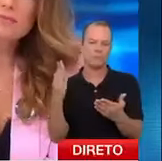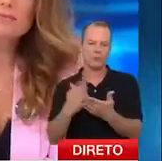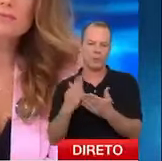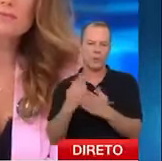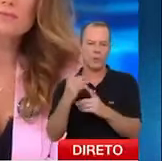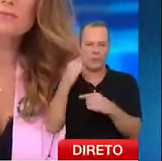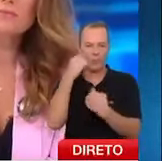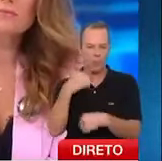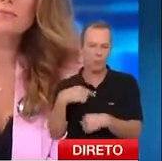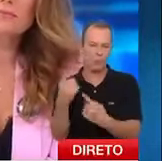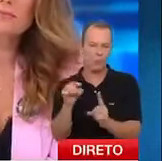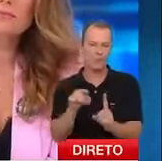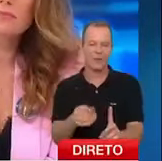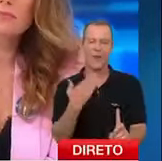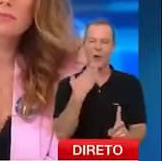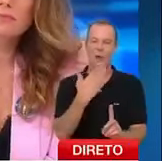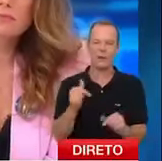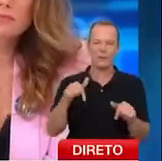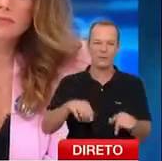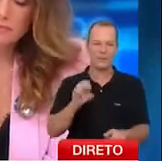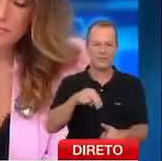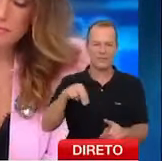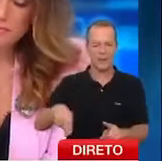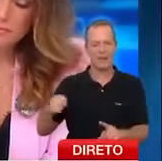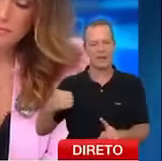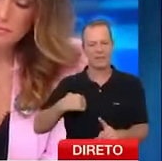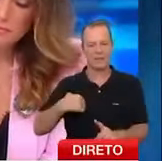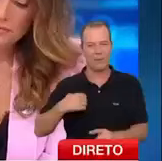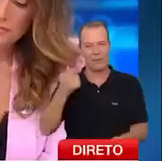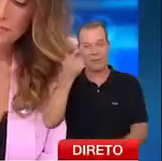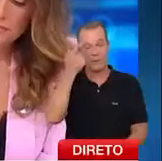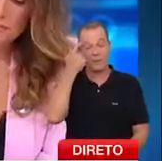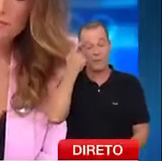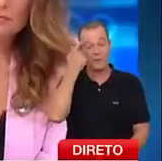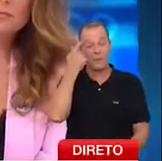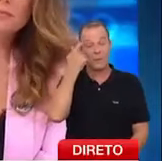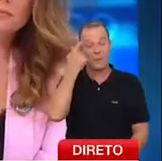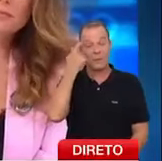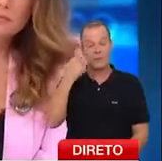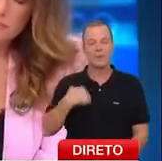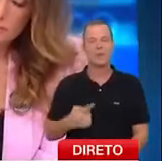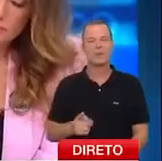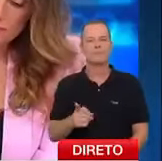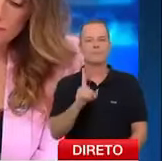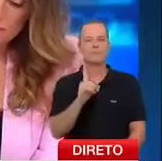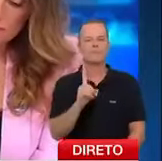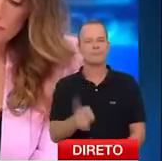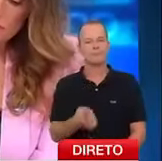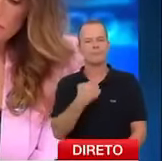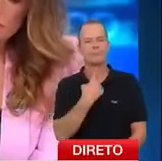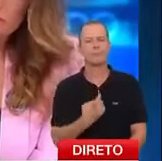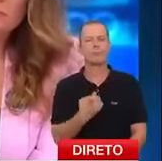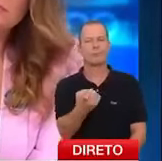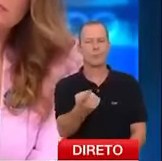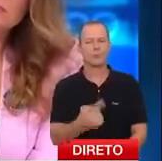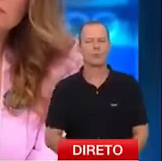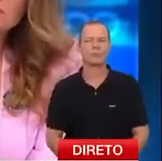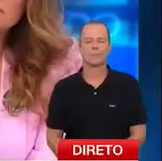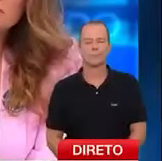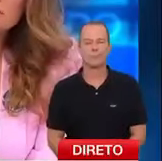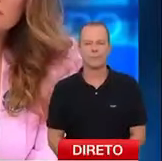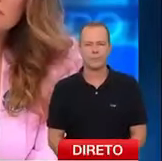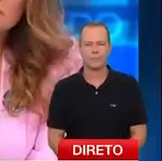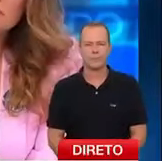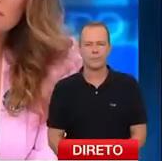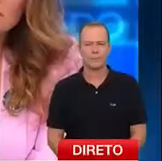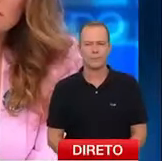por estar connosco neste CNN sábado eu começava precisamente por lhe perguntar se continuam a